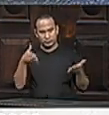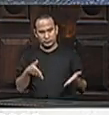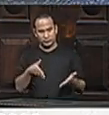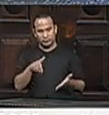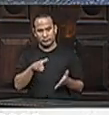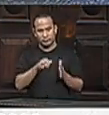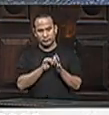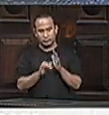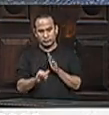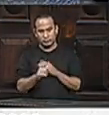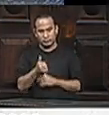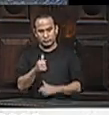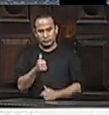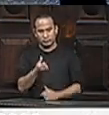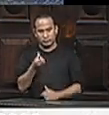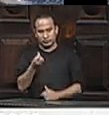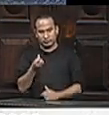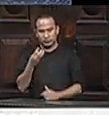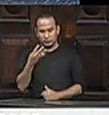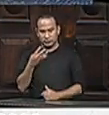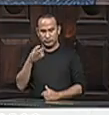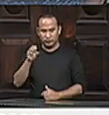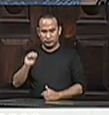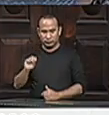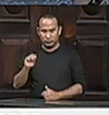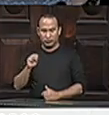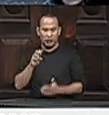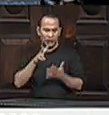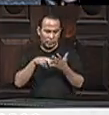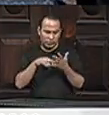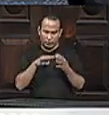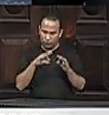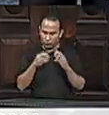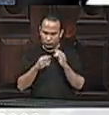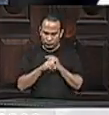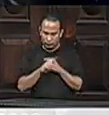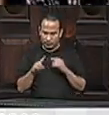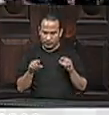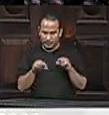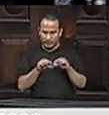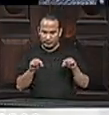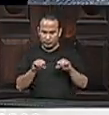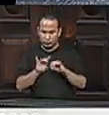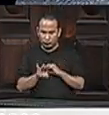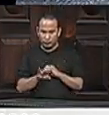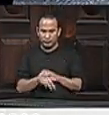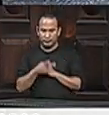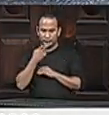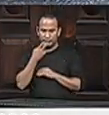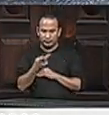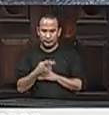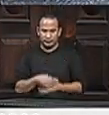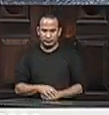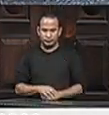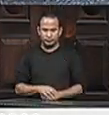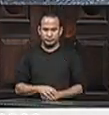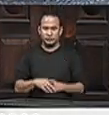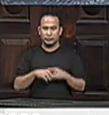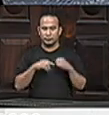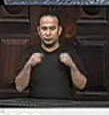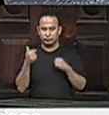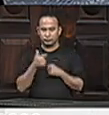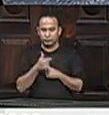11.648 de 2004 e da Resolução do CODEFAT número 8095. E aí, eu